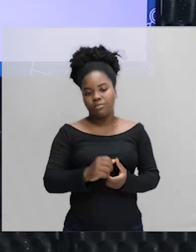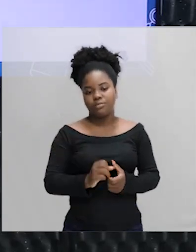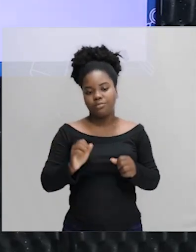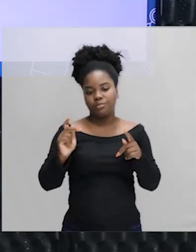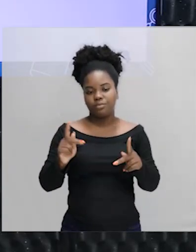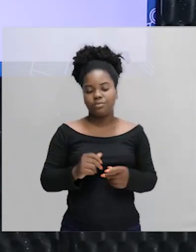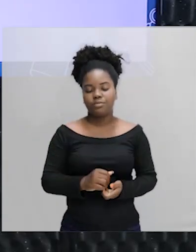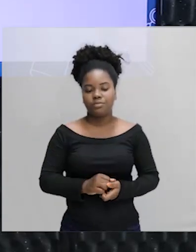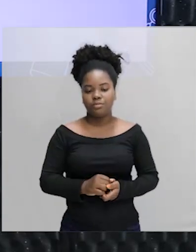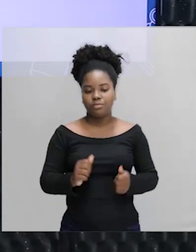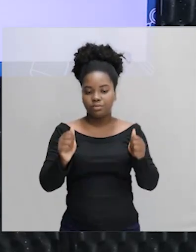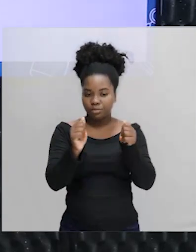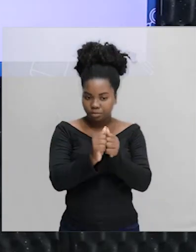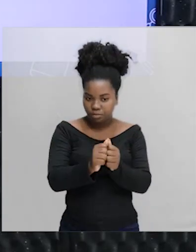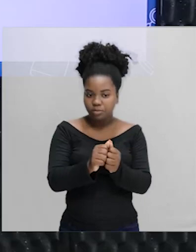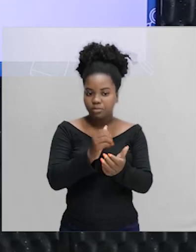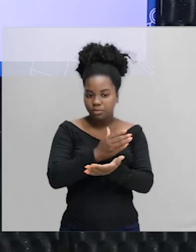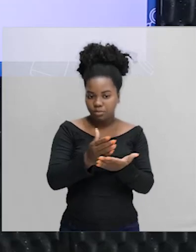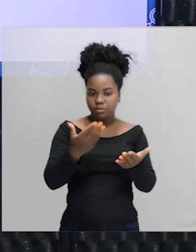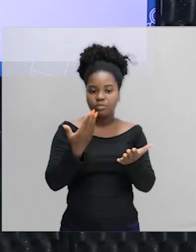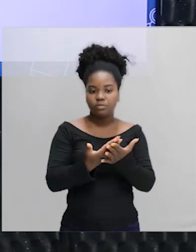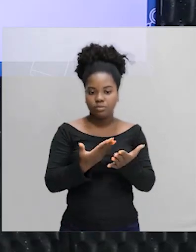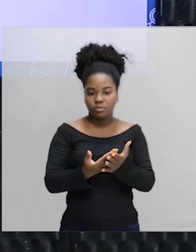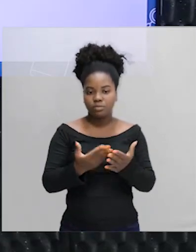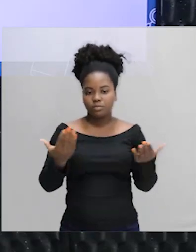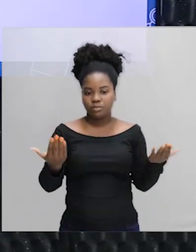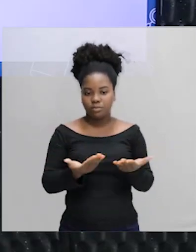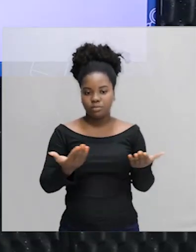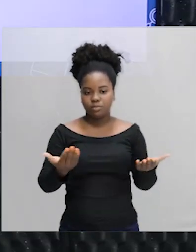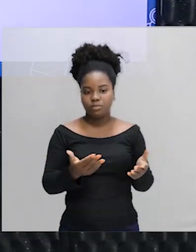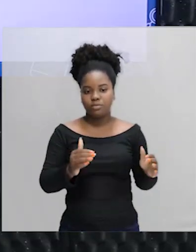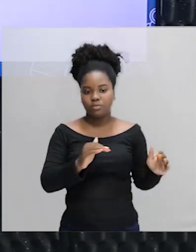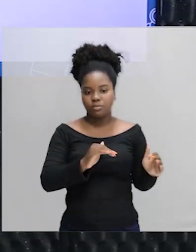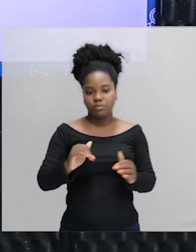Então vamos lá dar início à nossa aula de hoje.